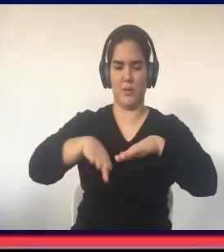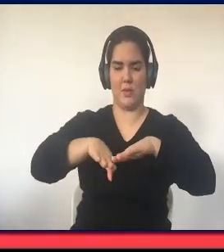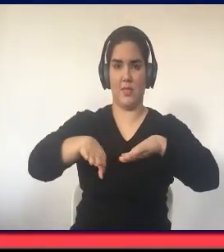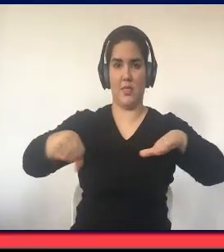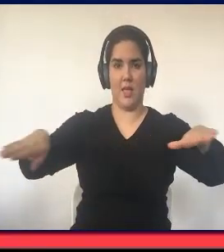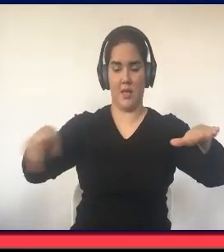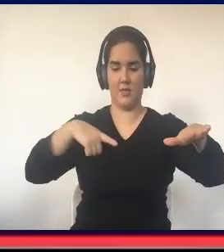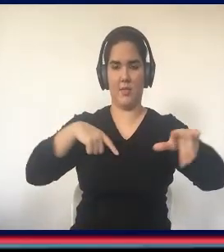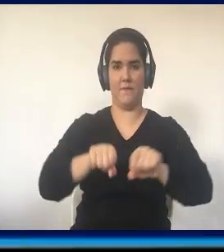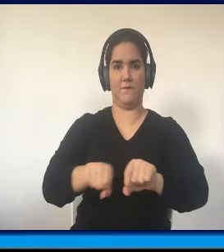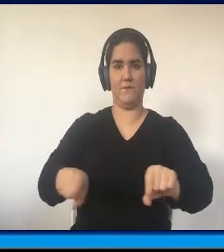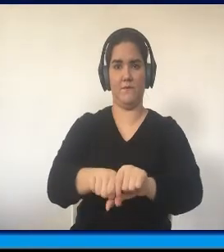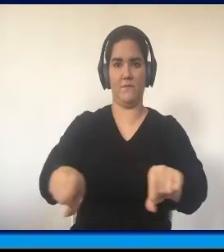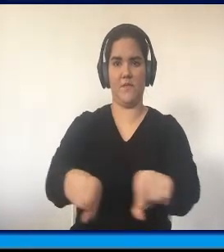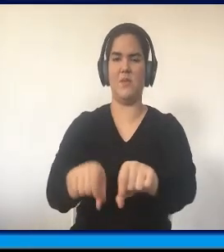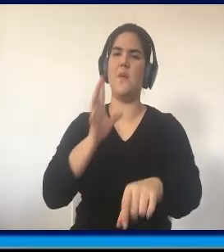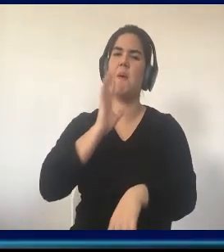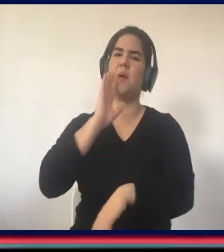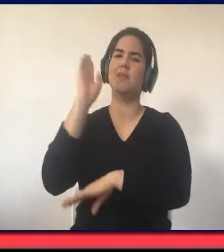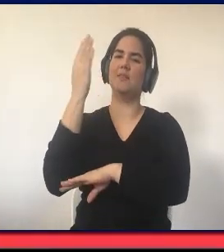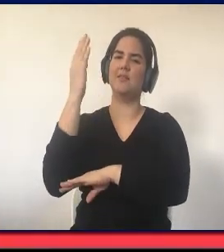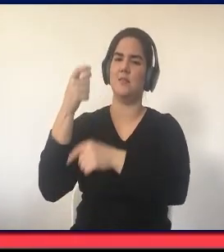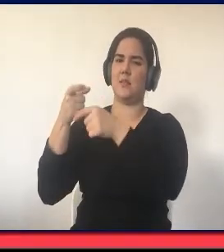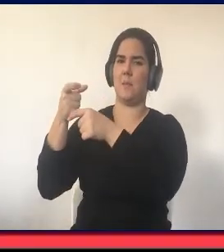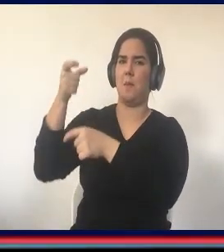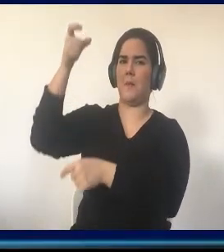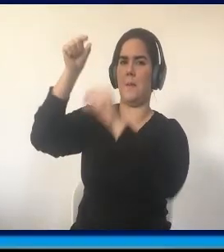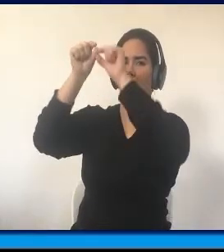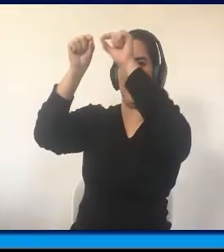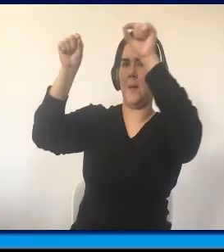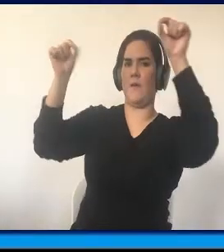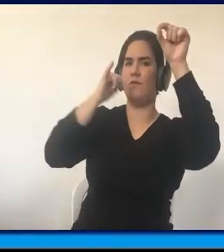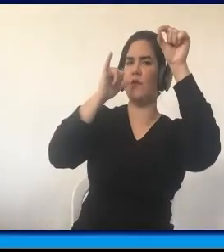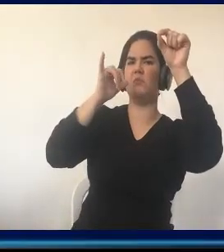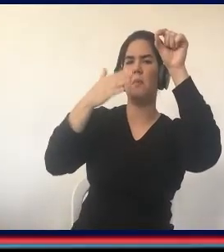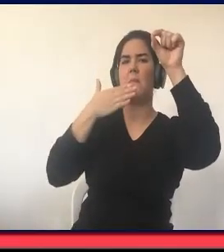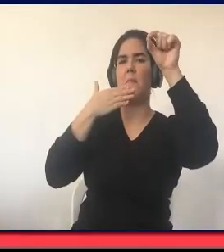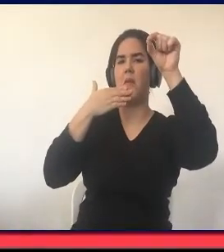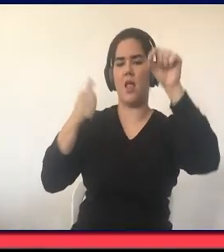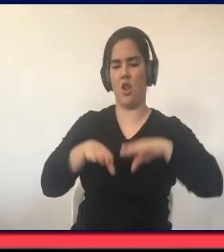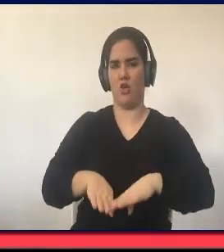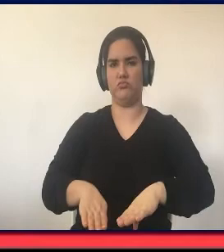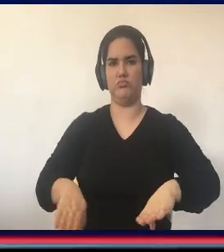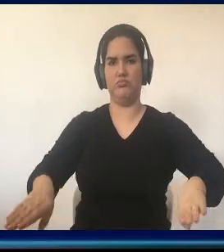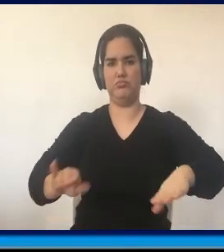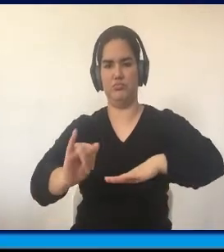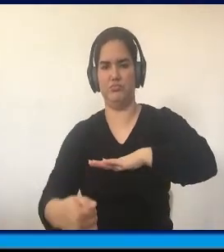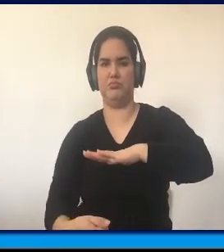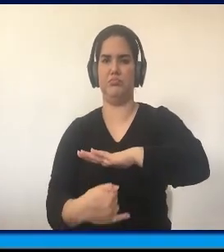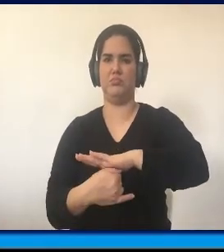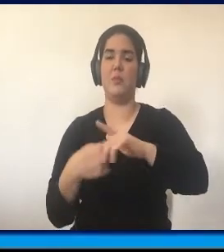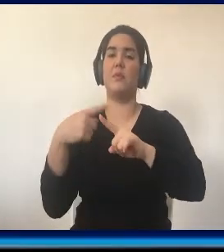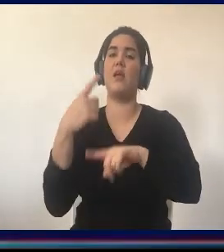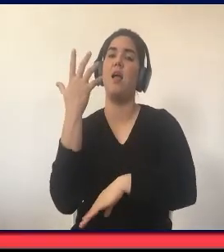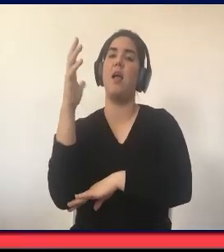poste? Cara, resolveria o problema das árvores. As árvores nasceriam assim, ó, e não assim, para desviar dos fios. Resolvi um problema na